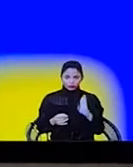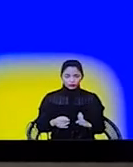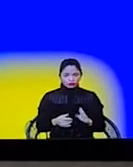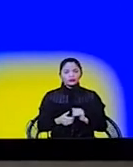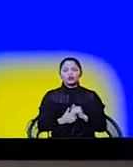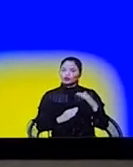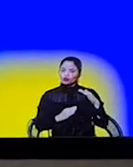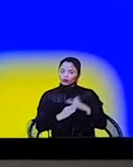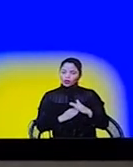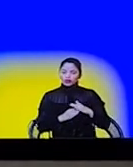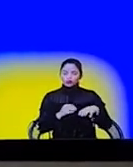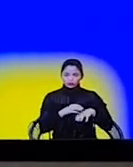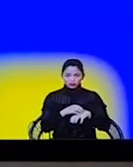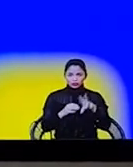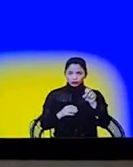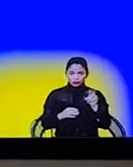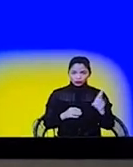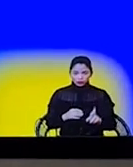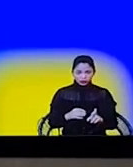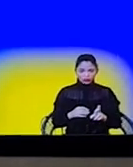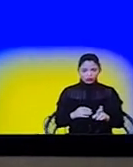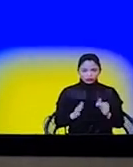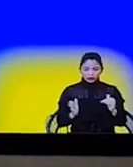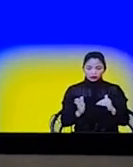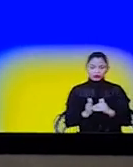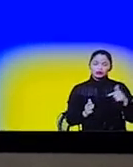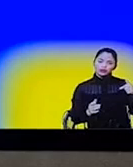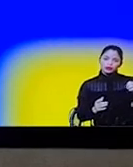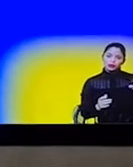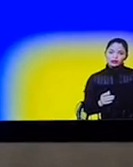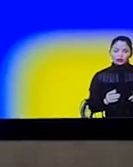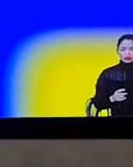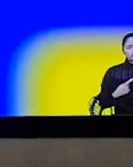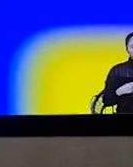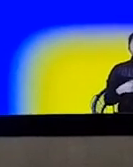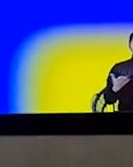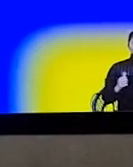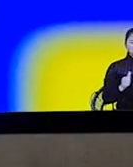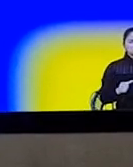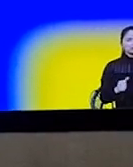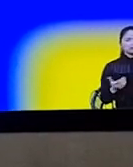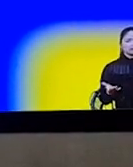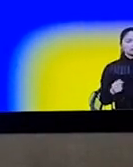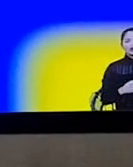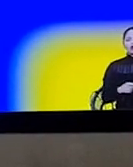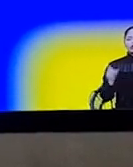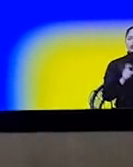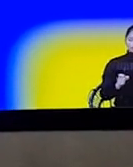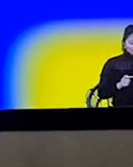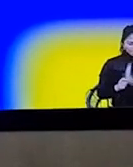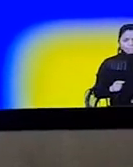o limite de frete era R$ 50, a gente está estendendo até R$ 70. E por que que a gente está fazendo isso? Se a gente quer digitalizar o